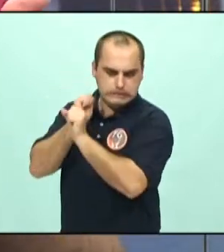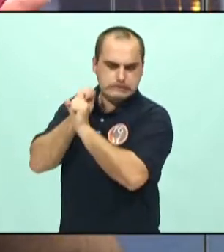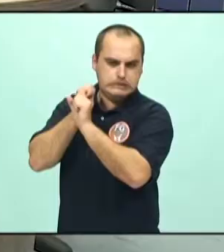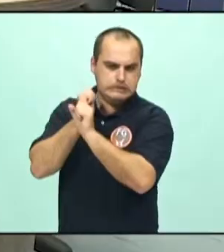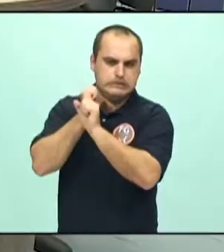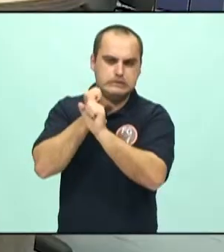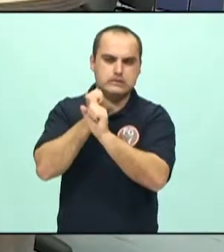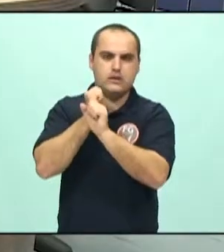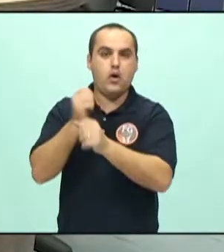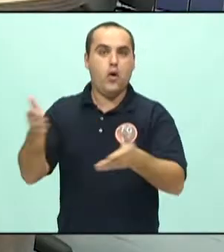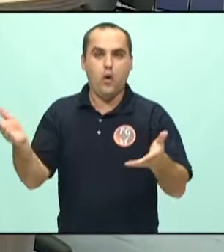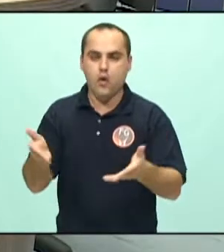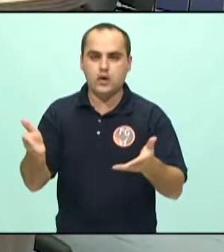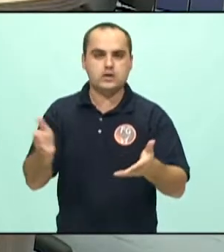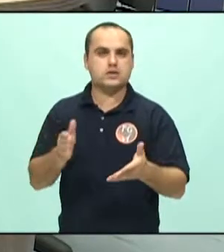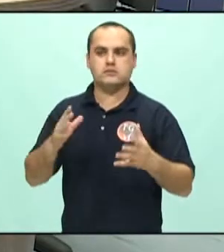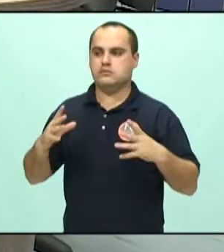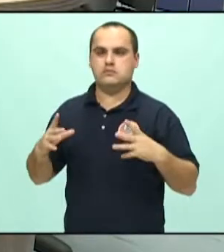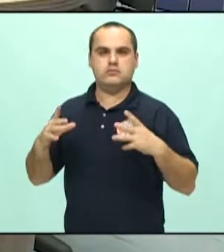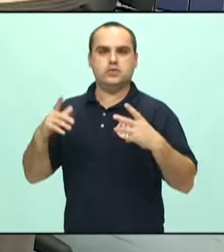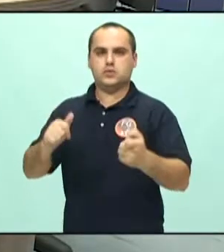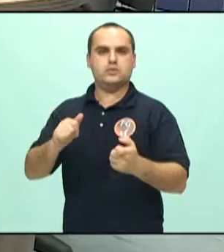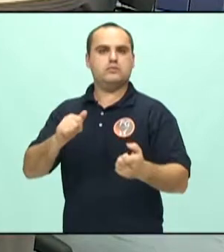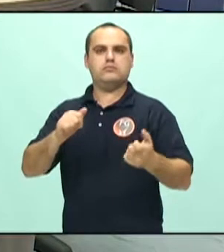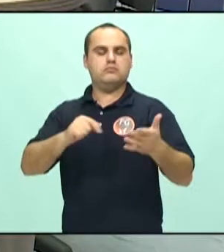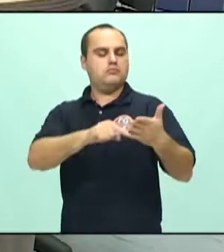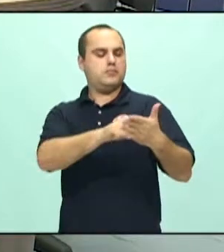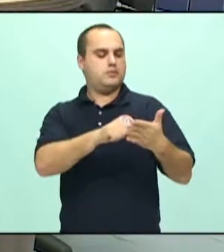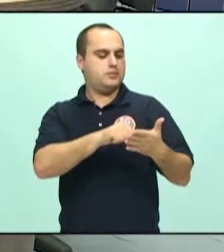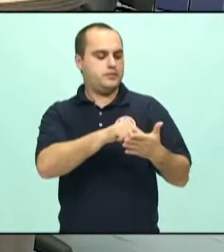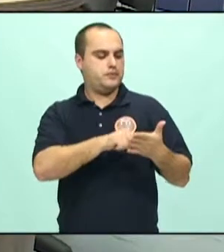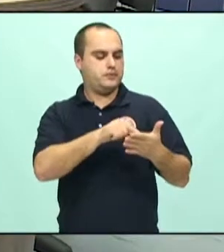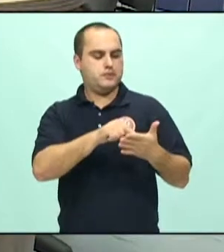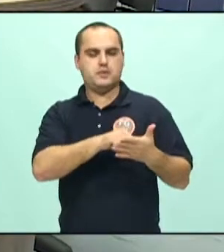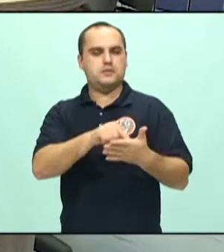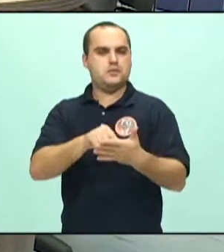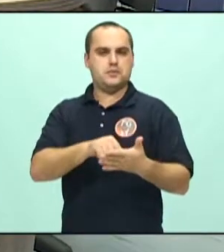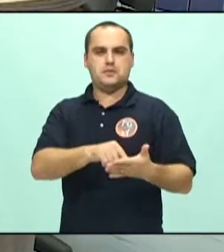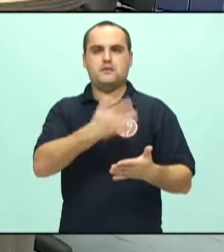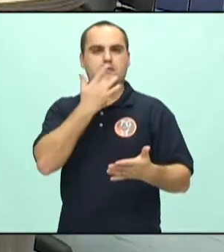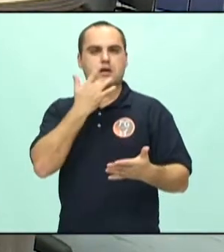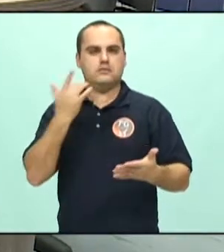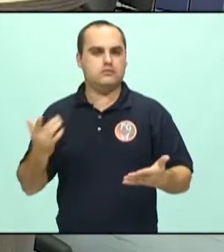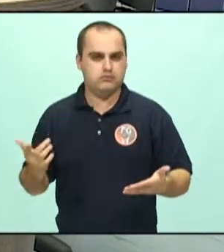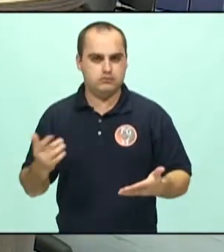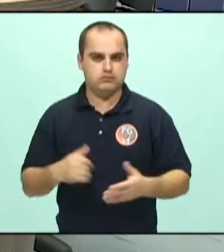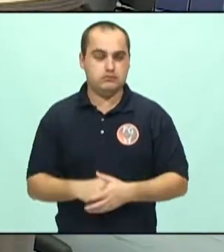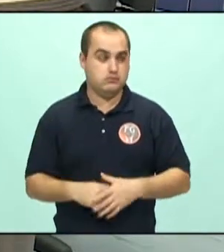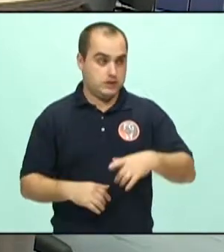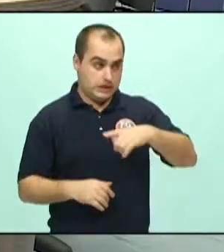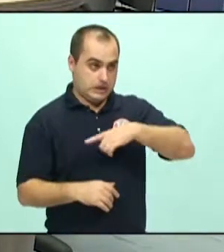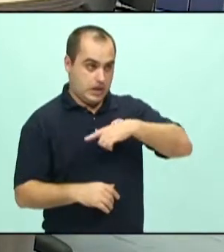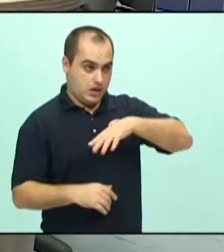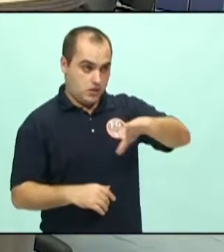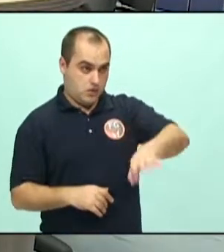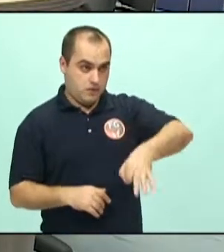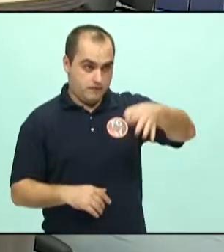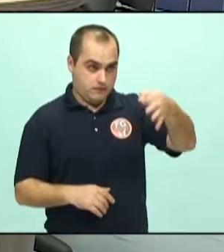com toque em tela. Exige alta qualificação profissional já para poder se